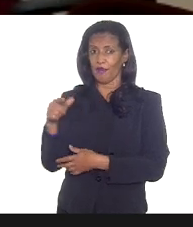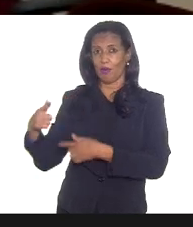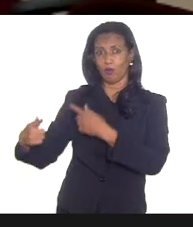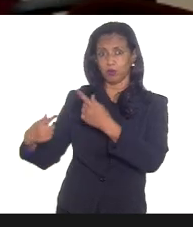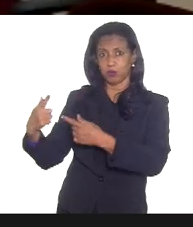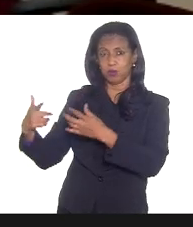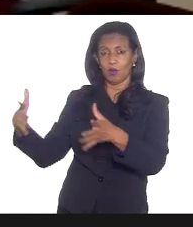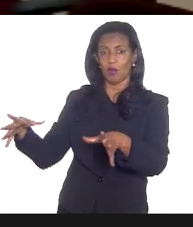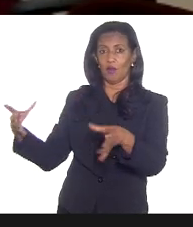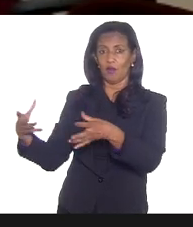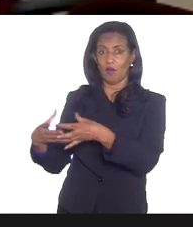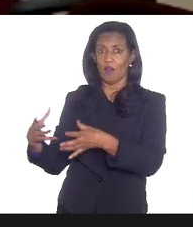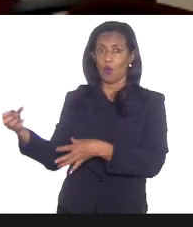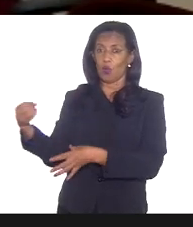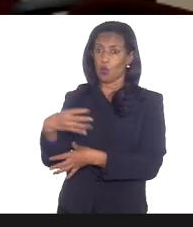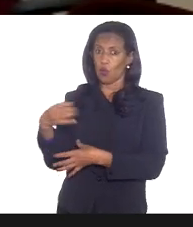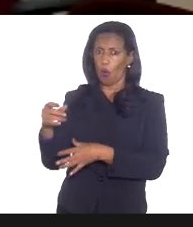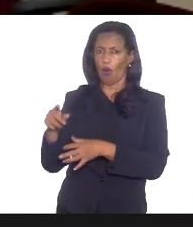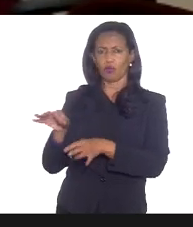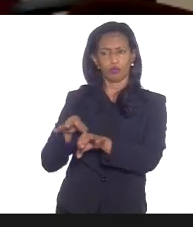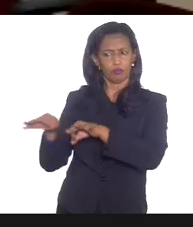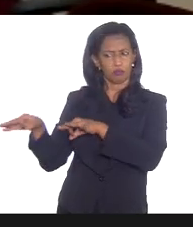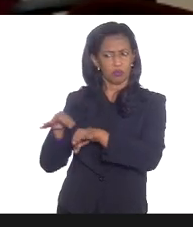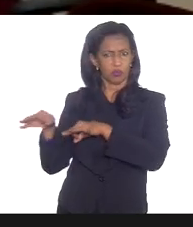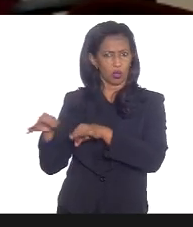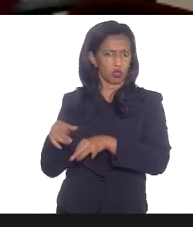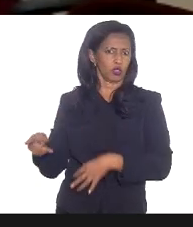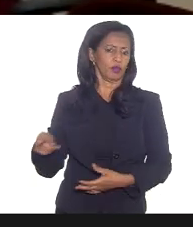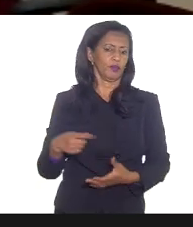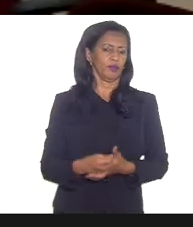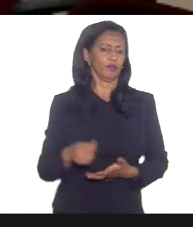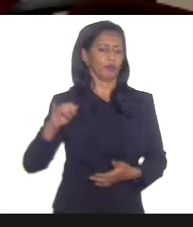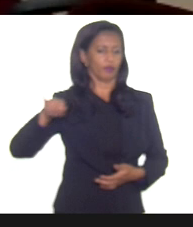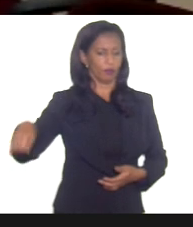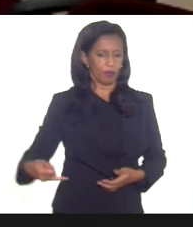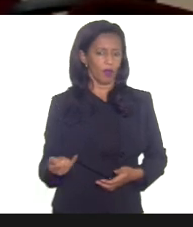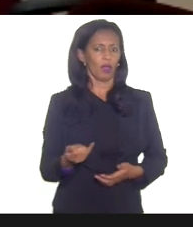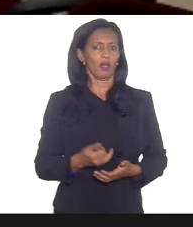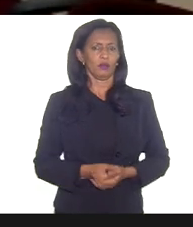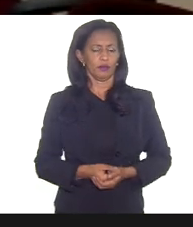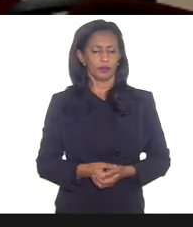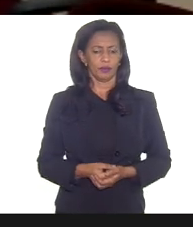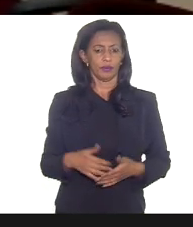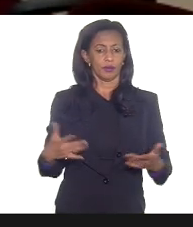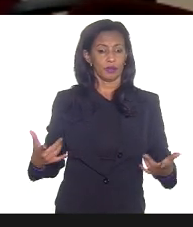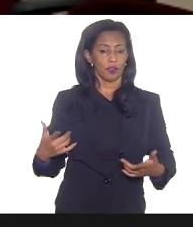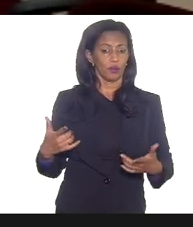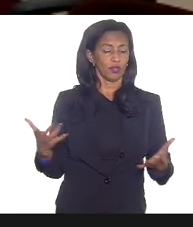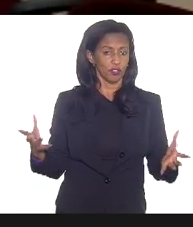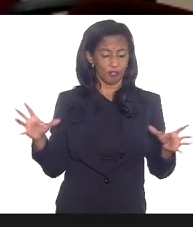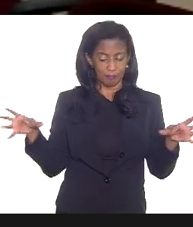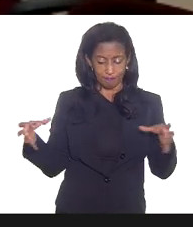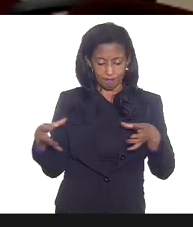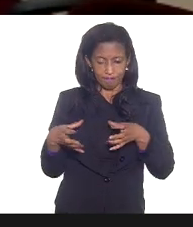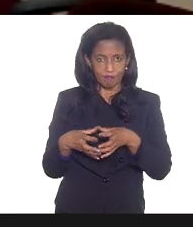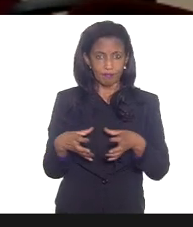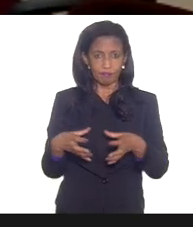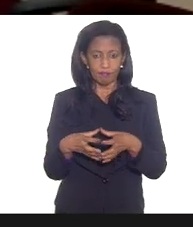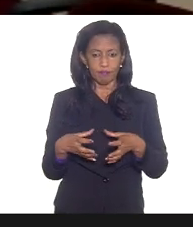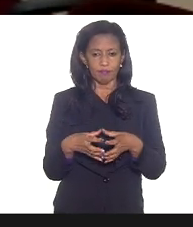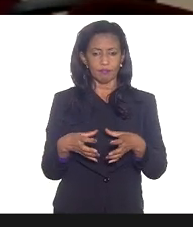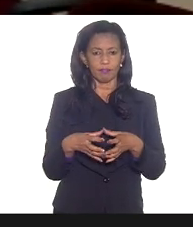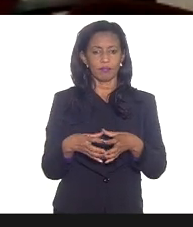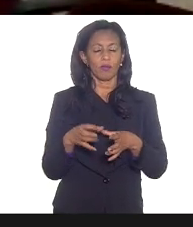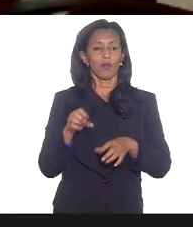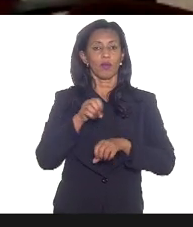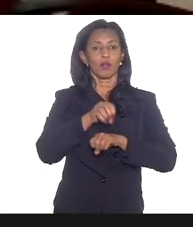para que eles tragam os novos projetos, novas possibilidades aí. Então, a gente está tentando fazer um